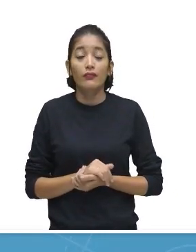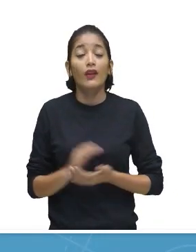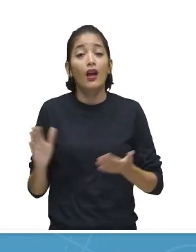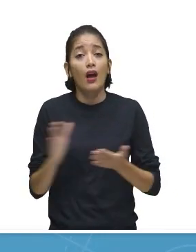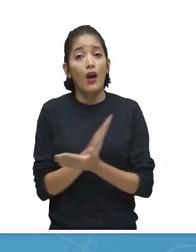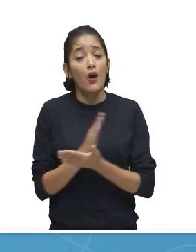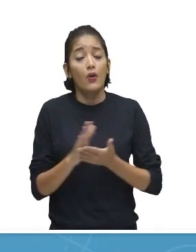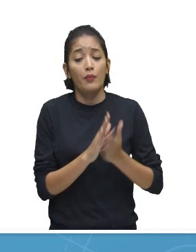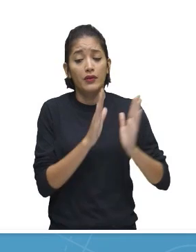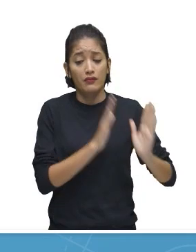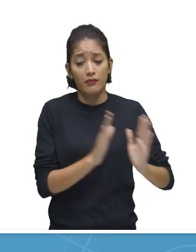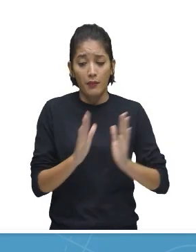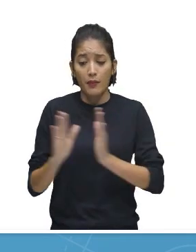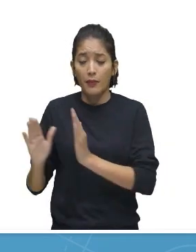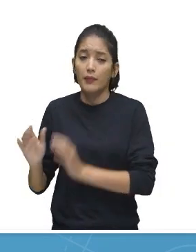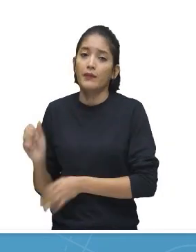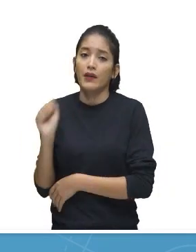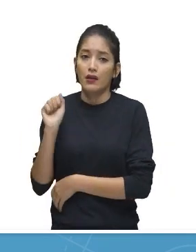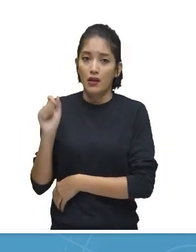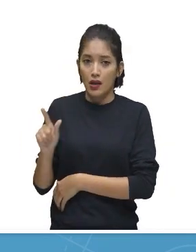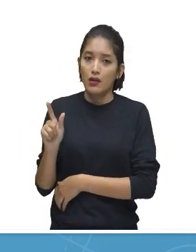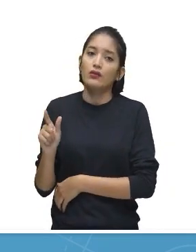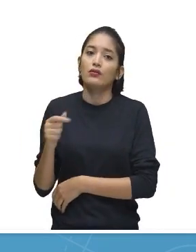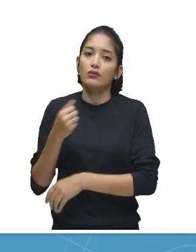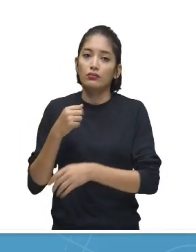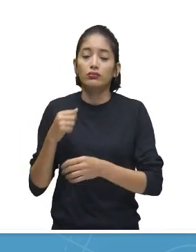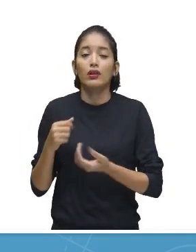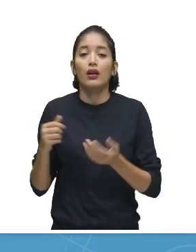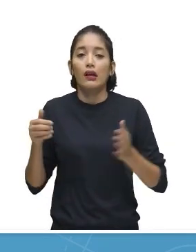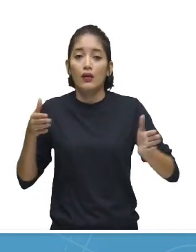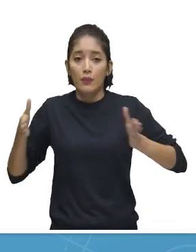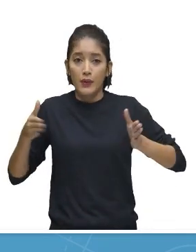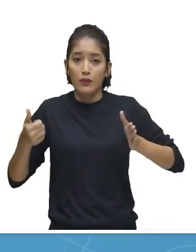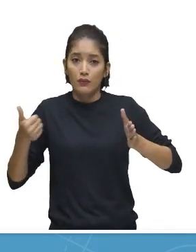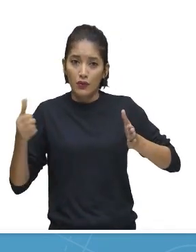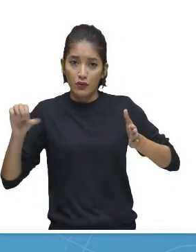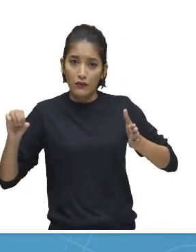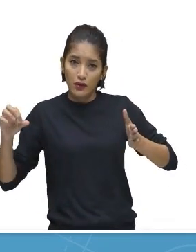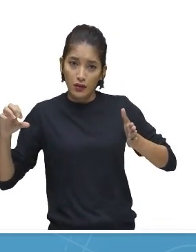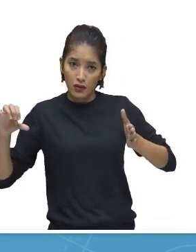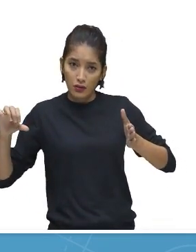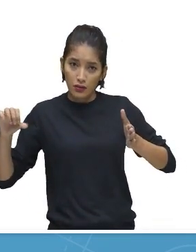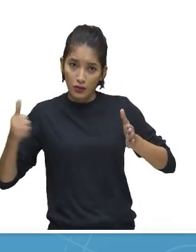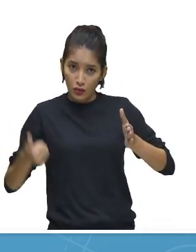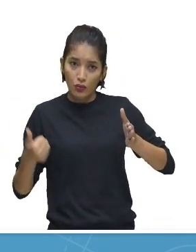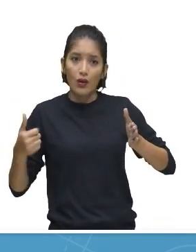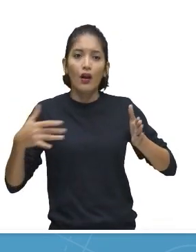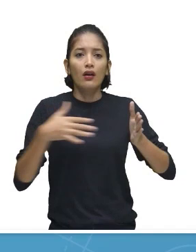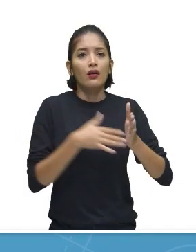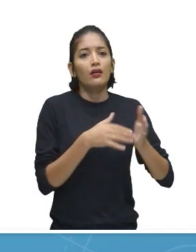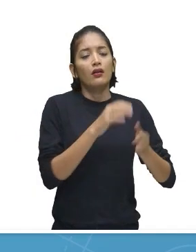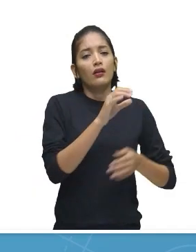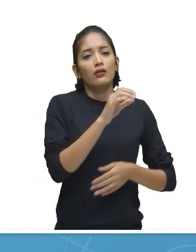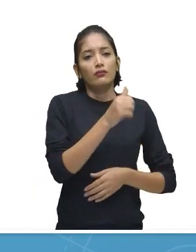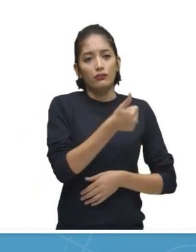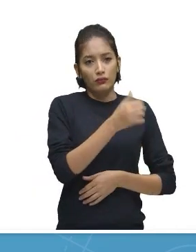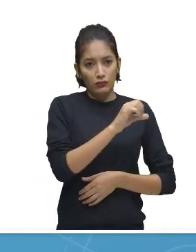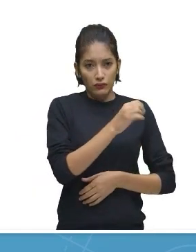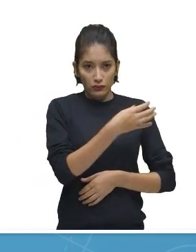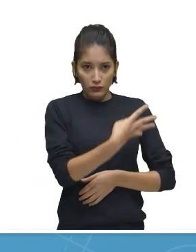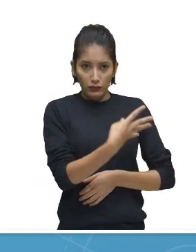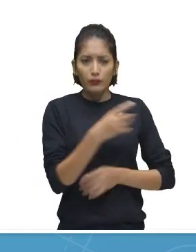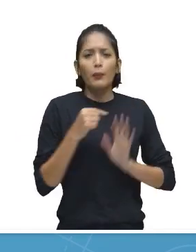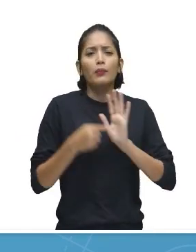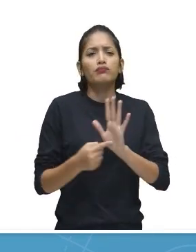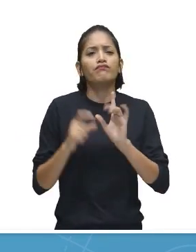fases. O azul, entre 1911 e 1904, que representa a tristeza e isolamento provocado